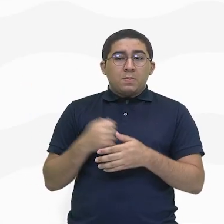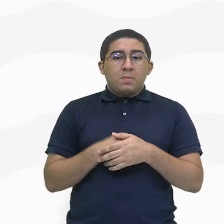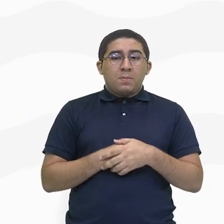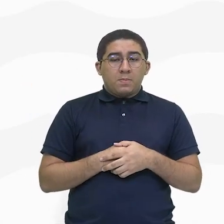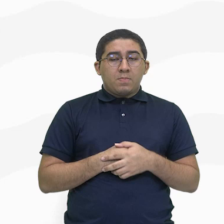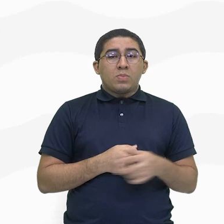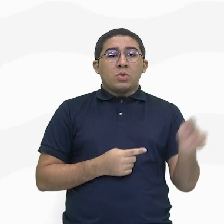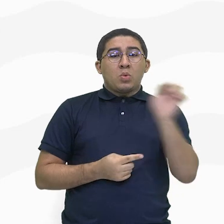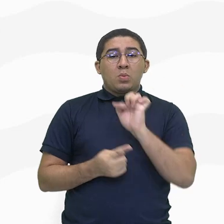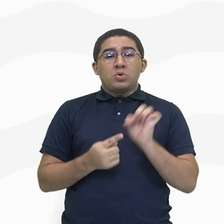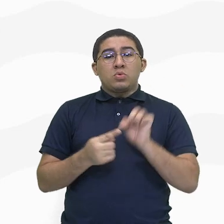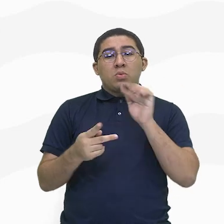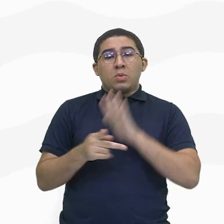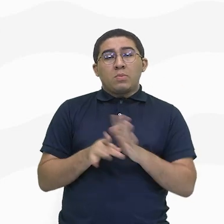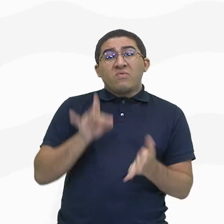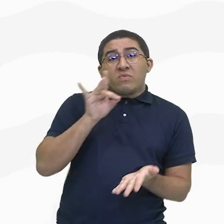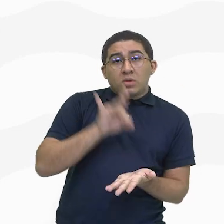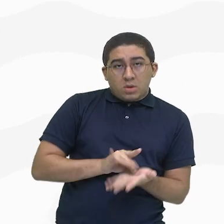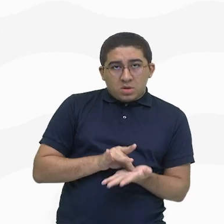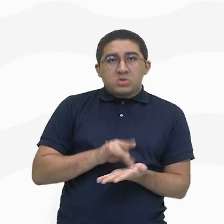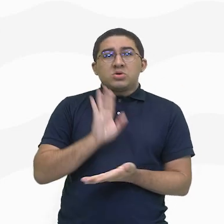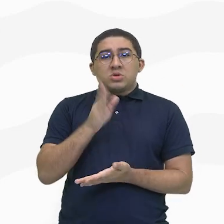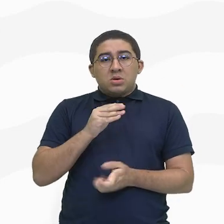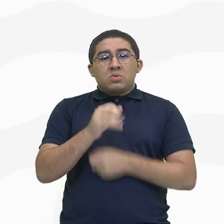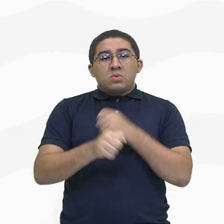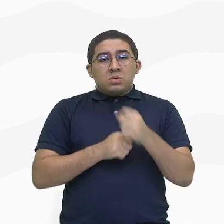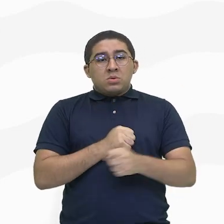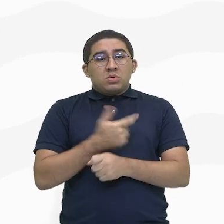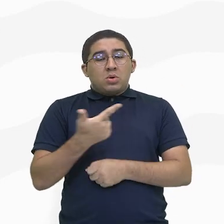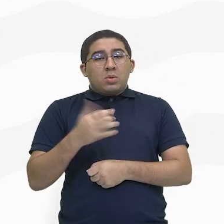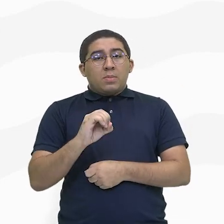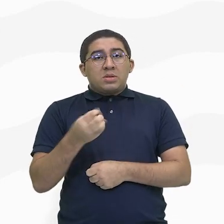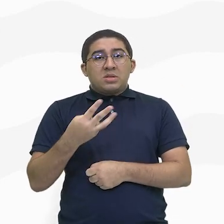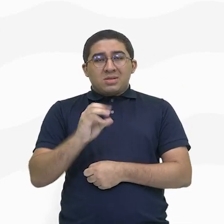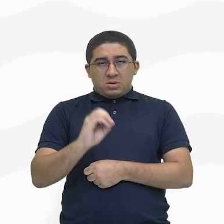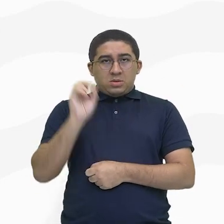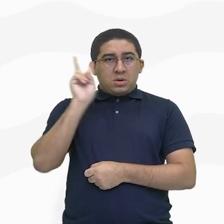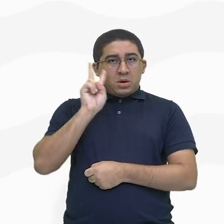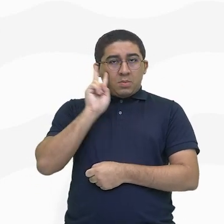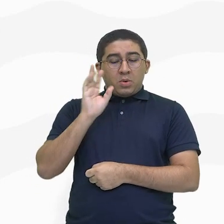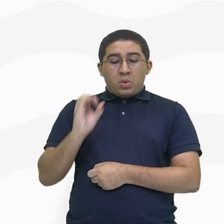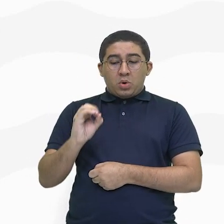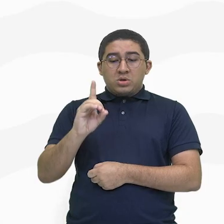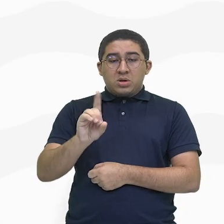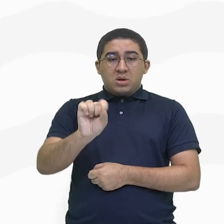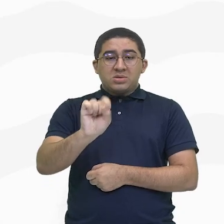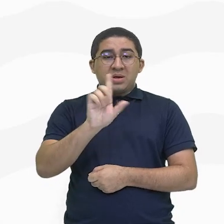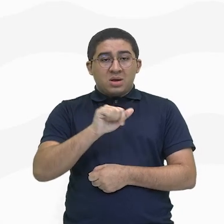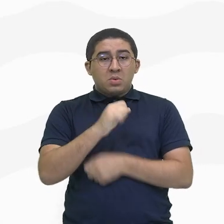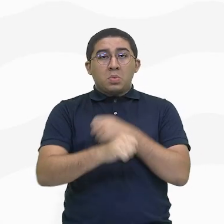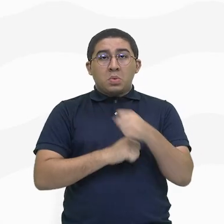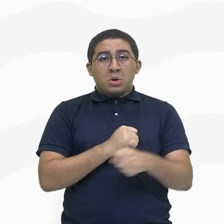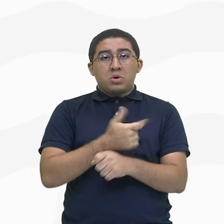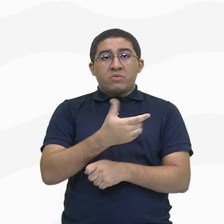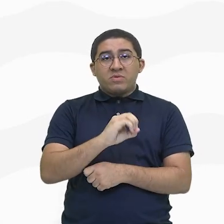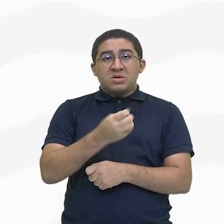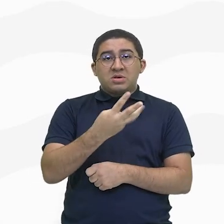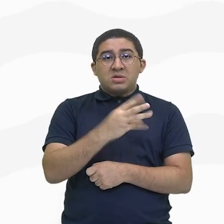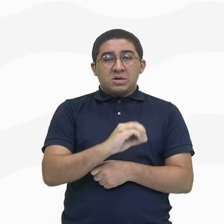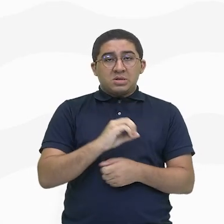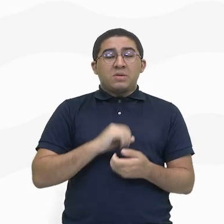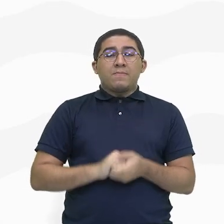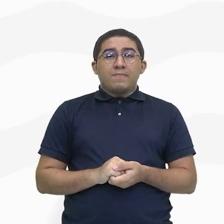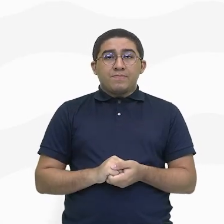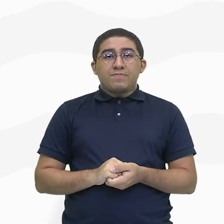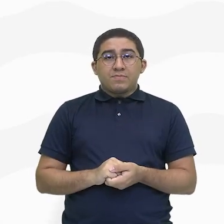as metas concretas fixadas para o ano de 2030. Lembra-se que o ODS para 2030. Reduzir pela metade